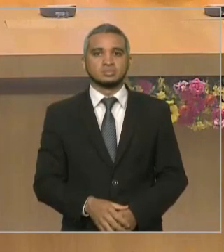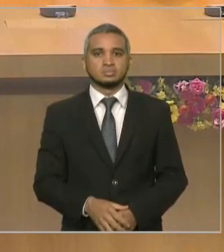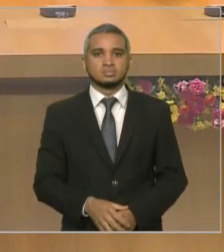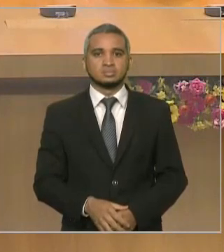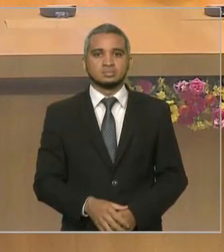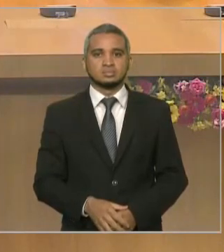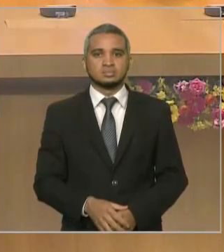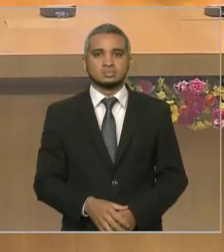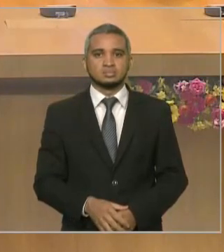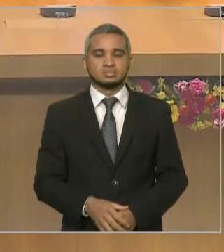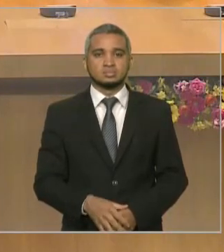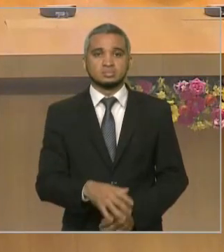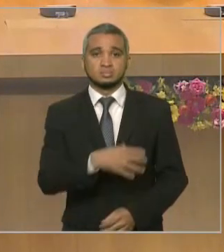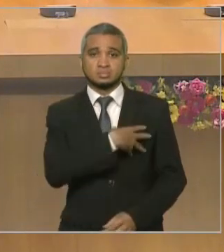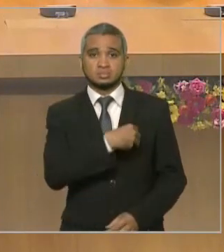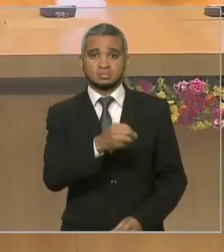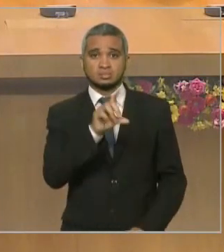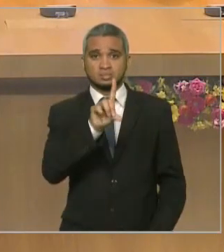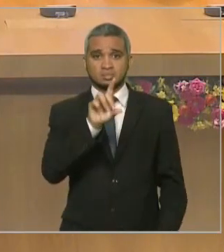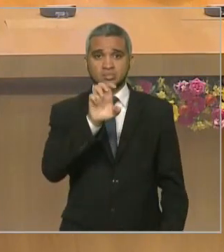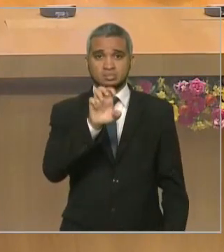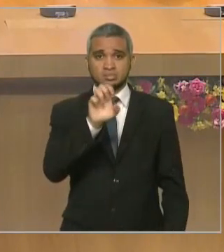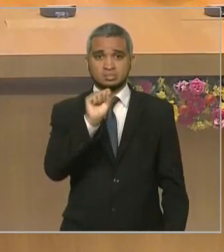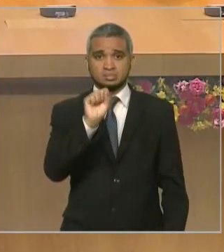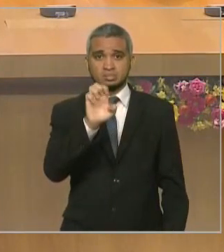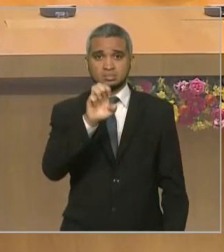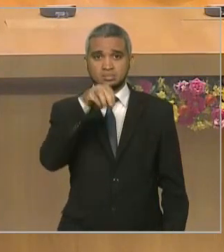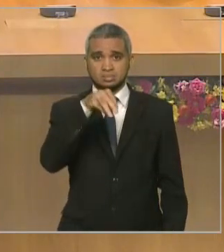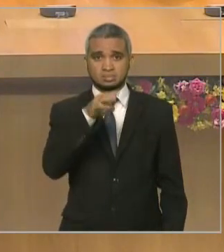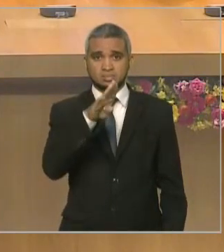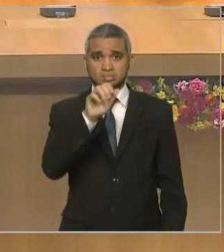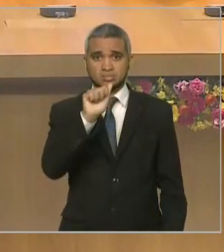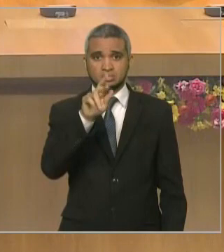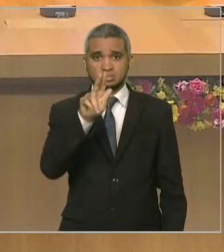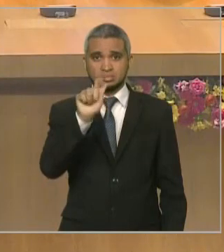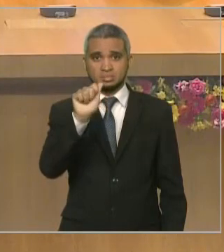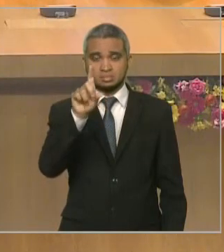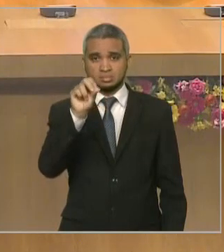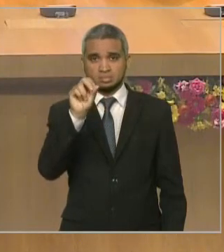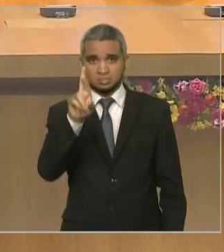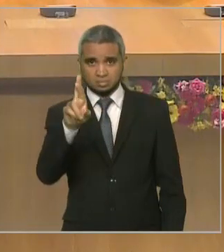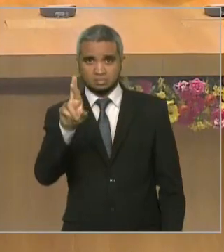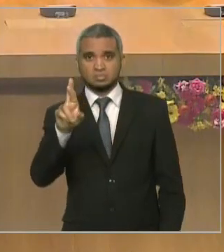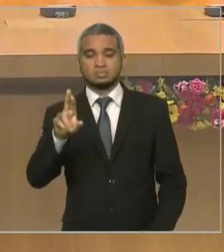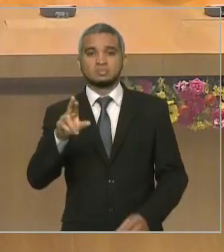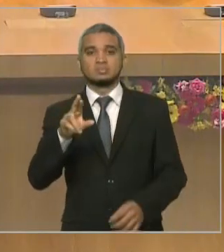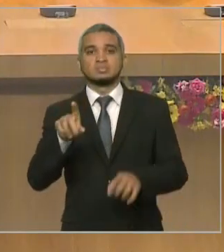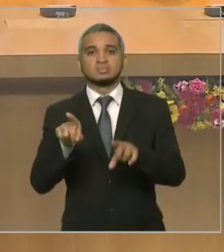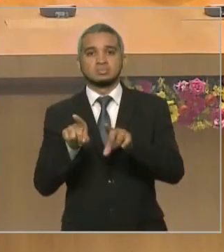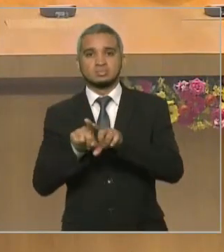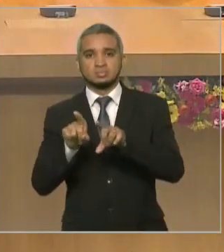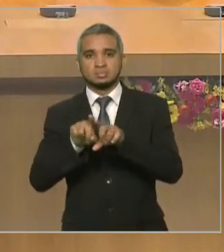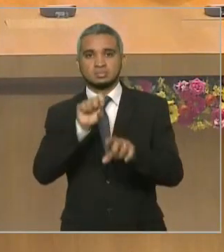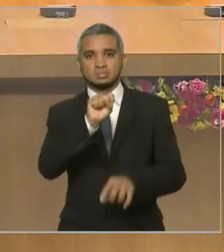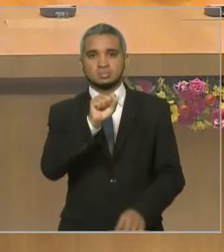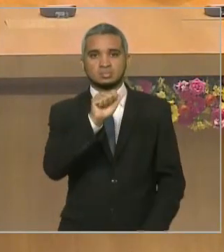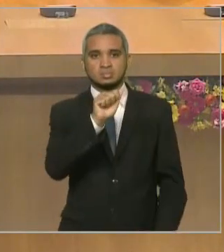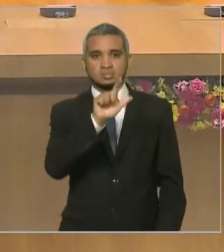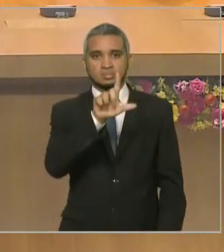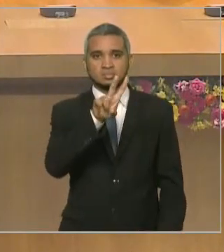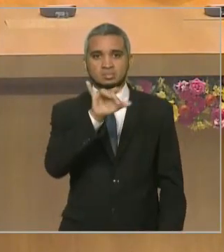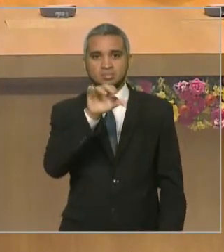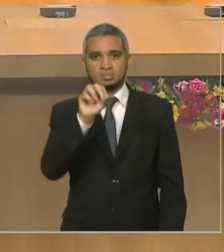do desembargador Nicolau Dino e Nita Menezes. Sálvio Dino viveu em Grajaú